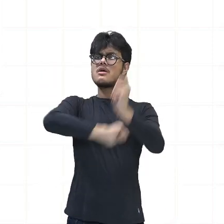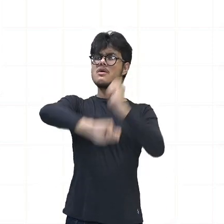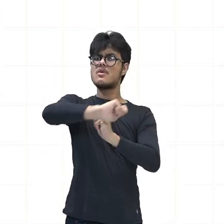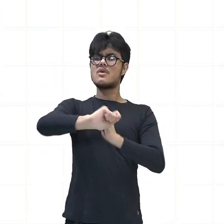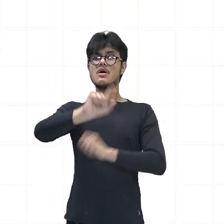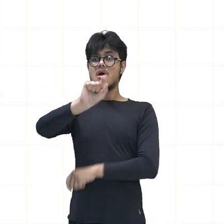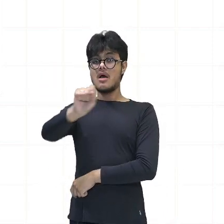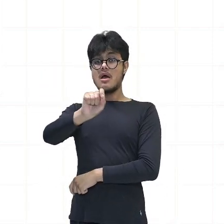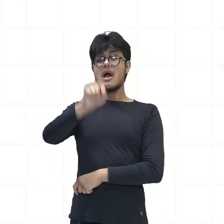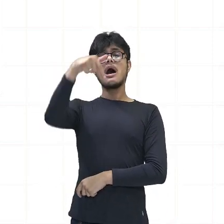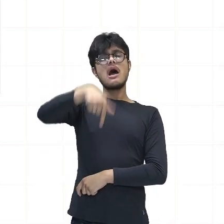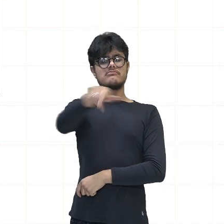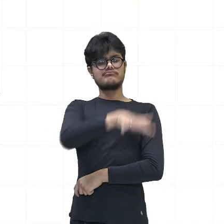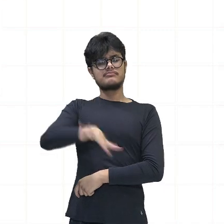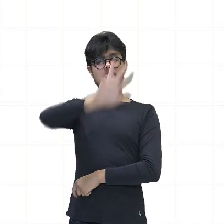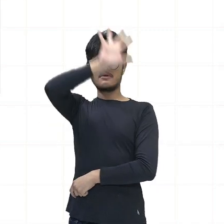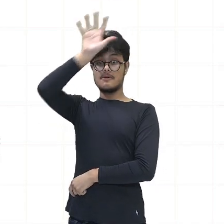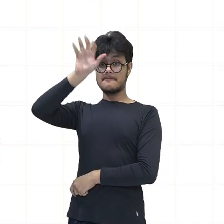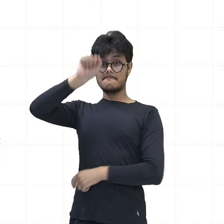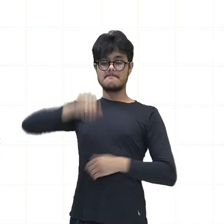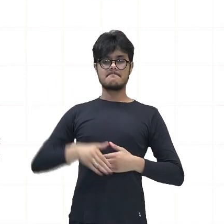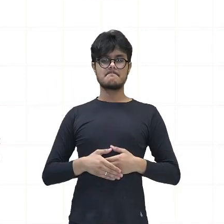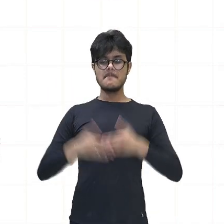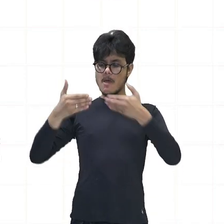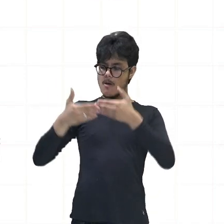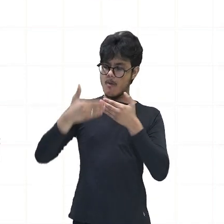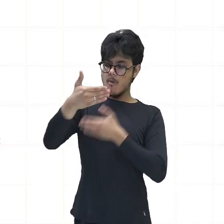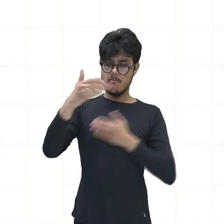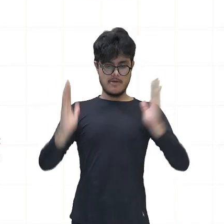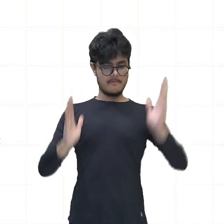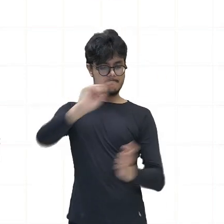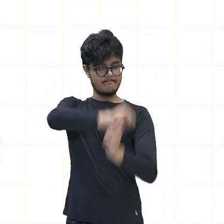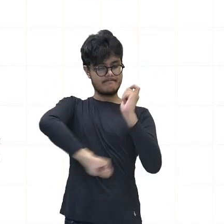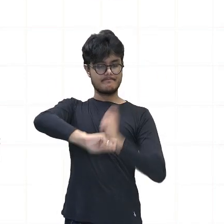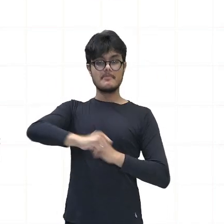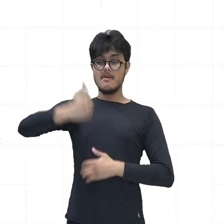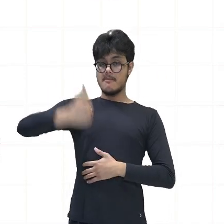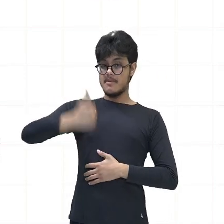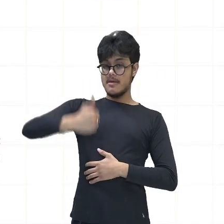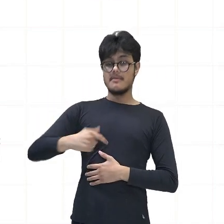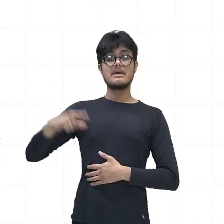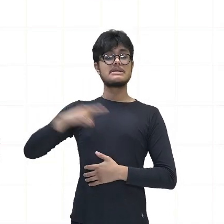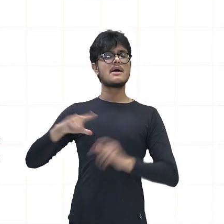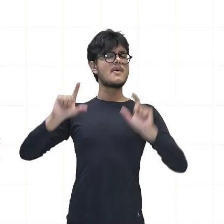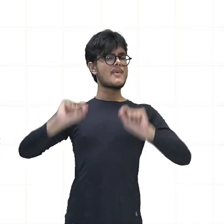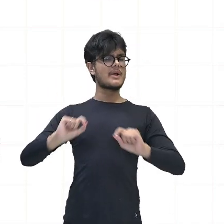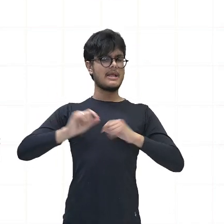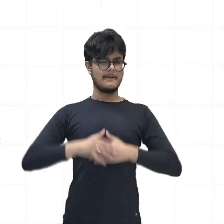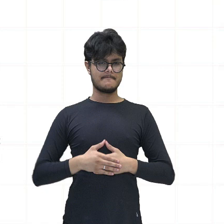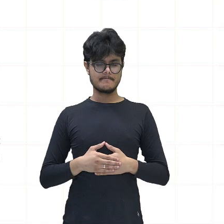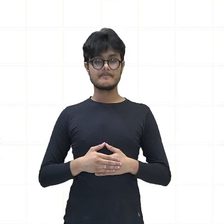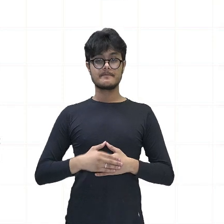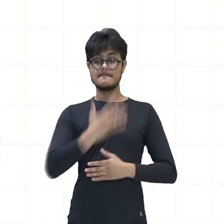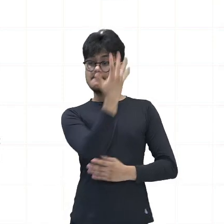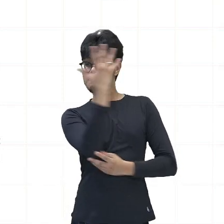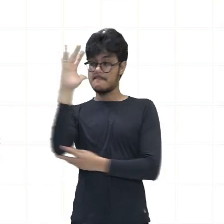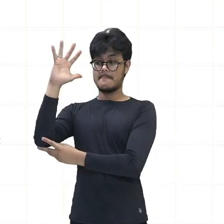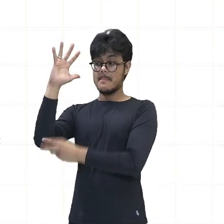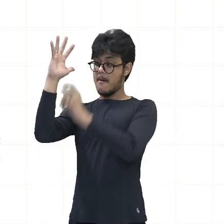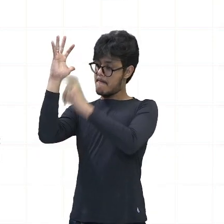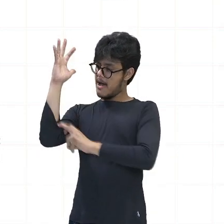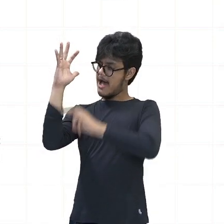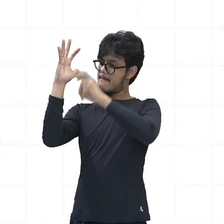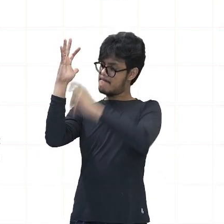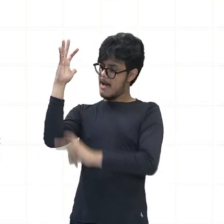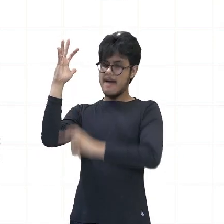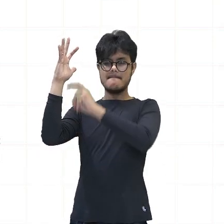na Amazônia. O primeiro ciclo econômico que nós temos na Amazônia é o ciclo da borracha.